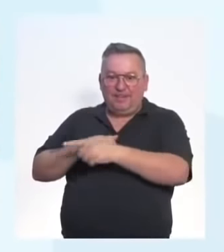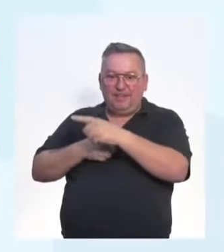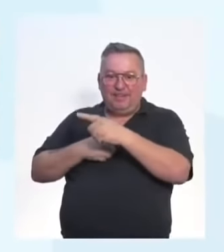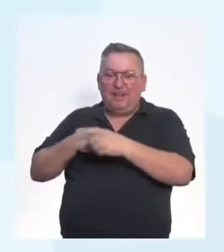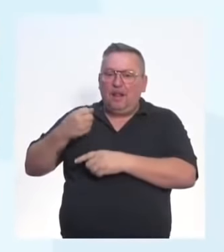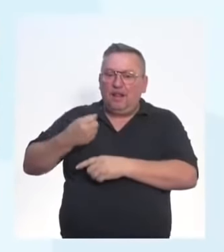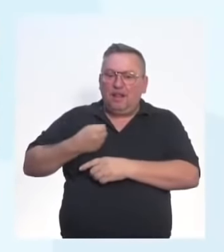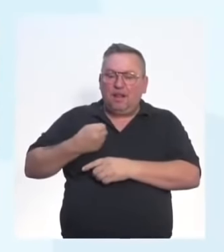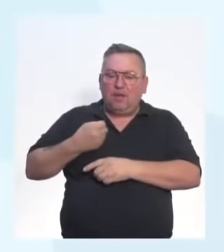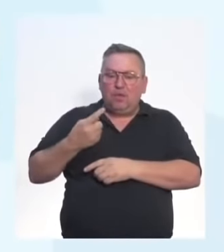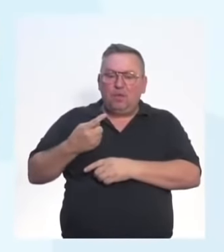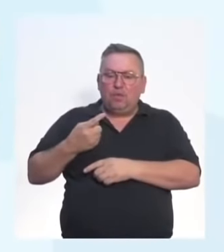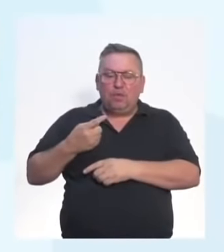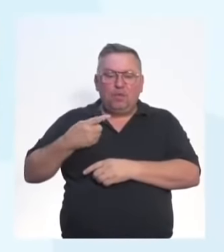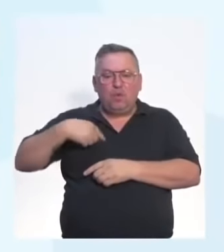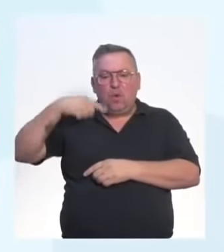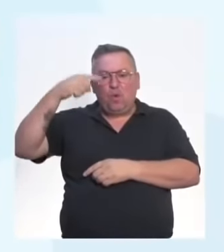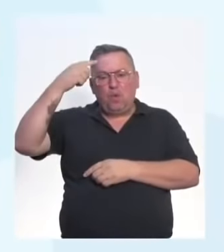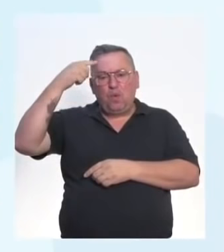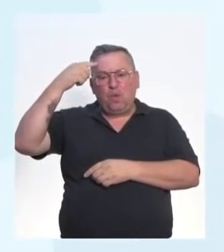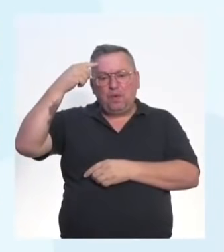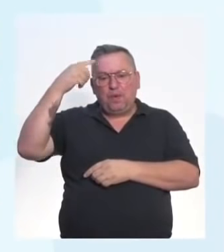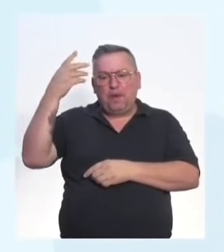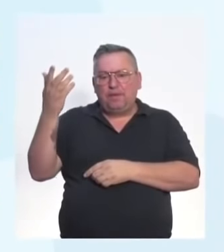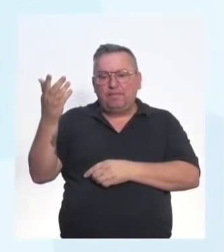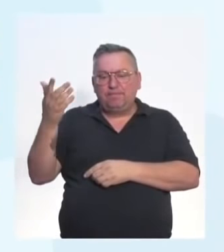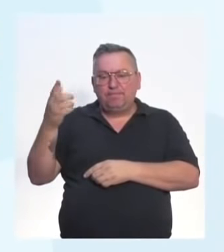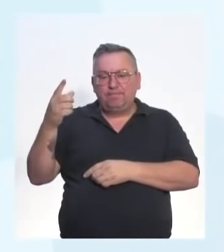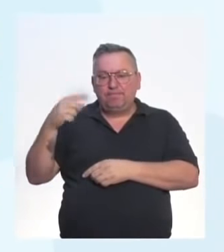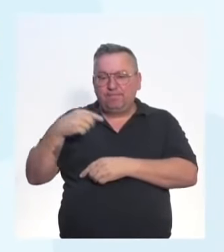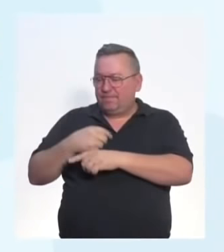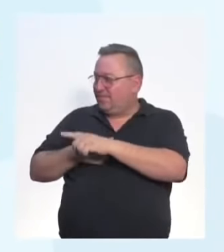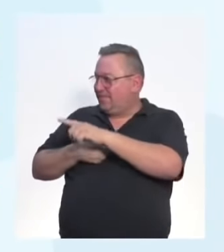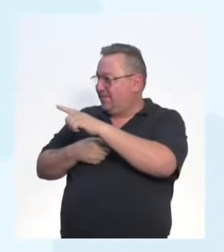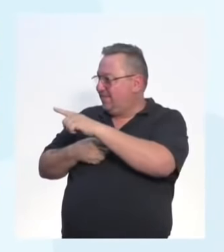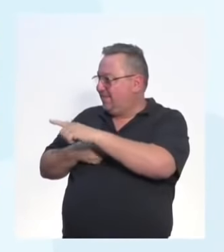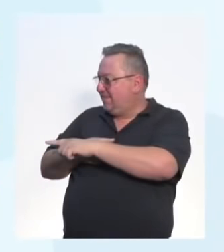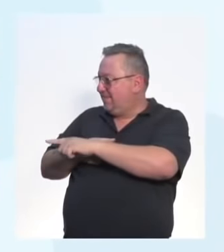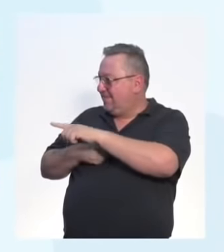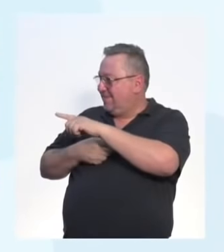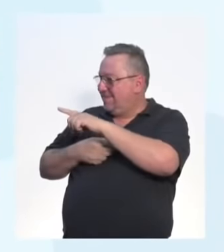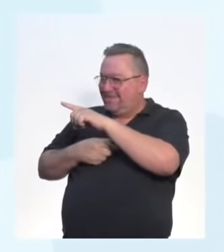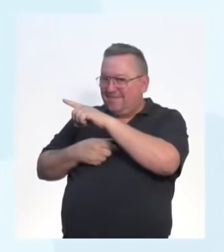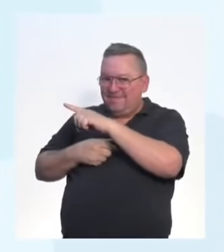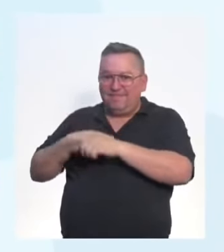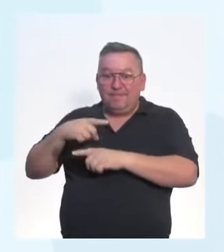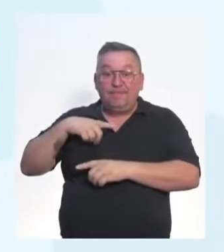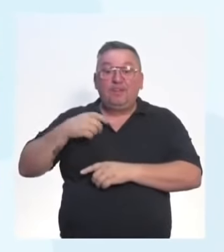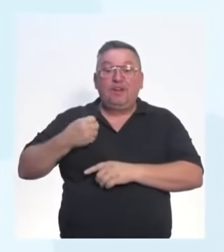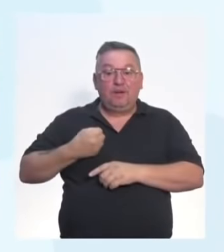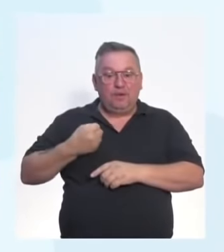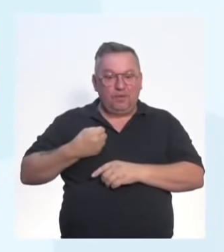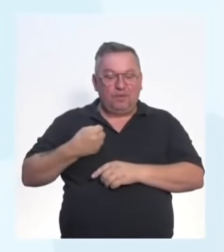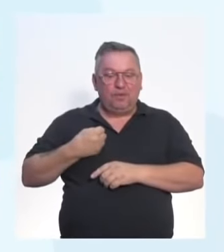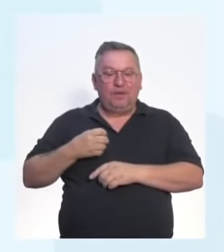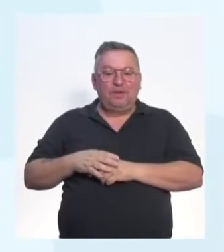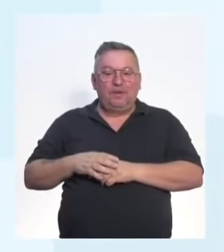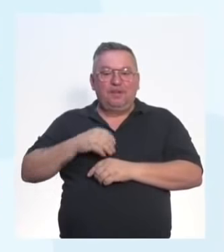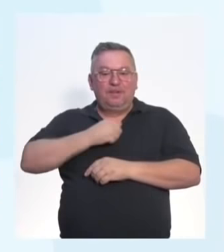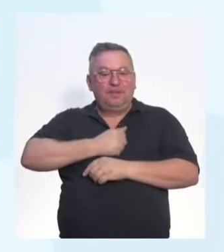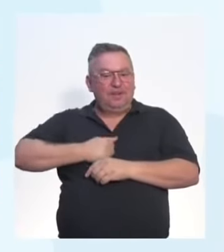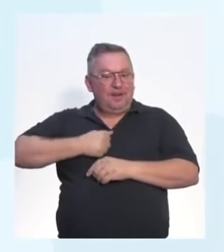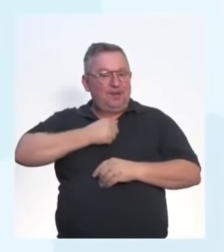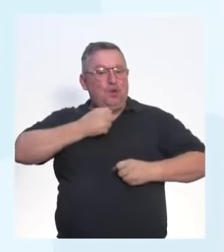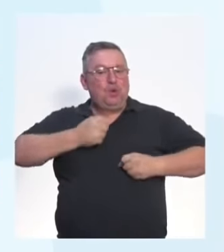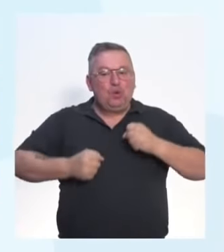numerada aqui, ó. Qual que é a ideia quando a gente pensou em colocar essa pista de atletismo aí? Saudade de correr, né,